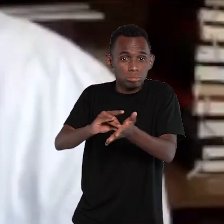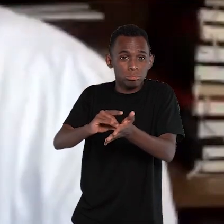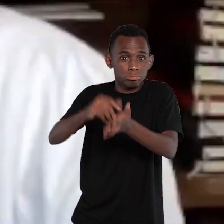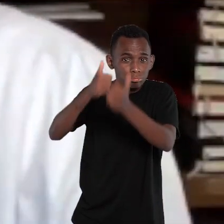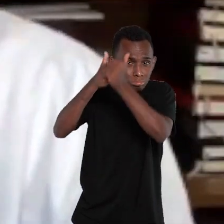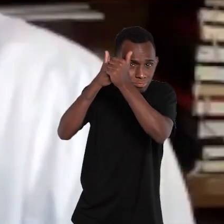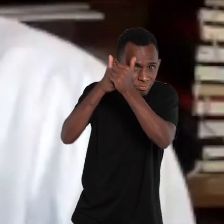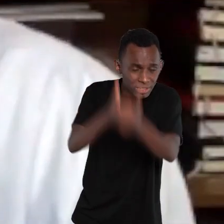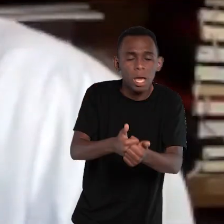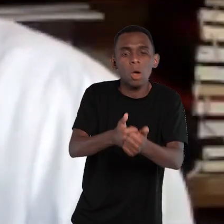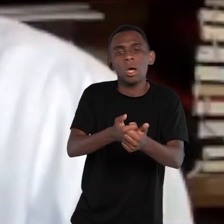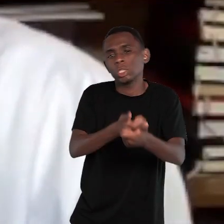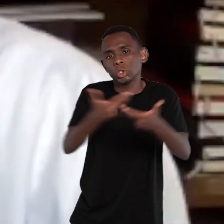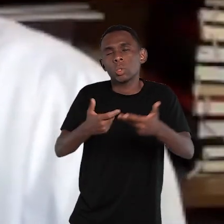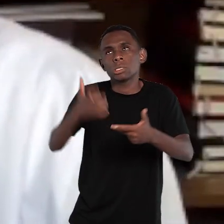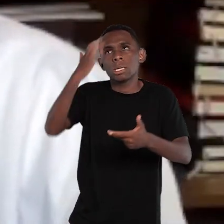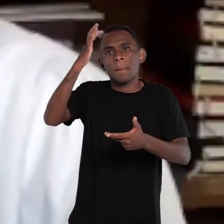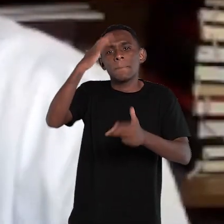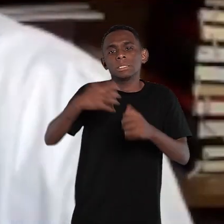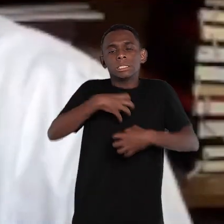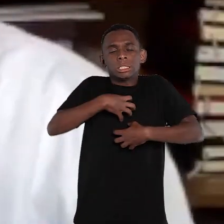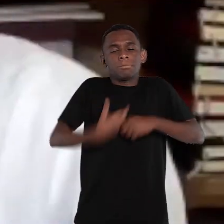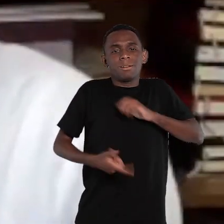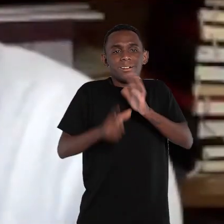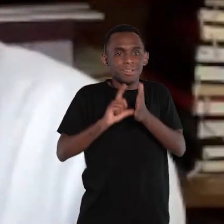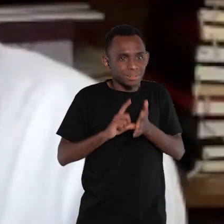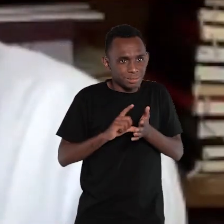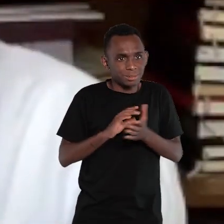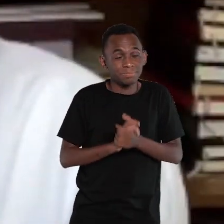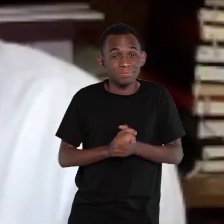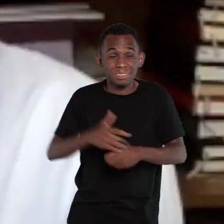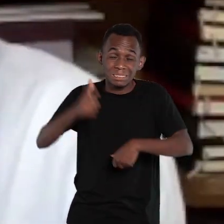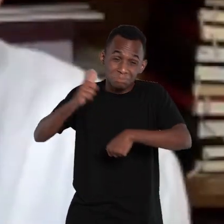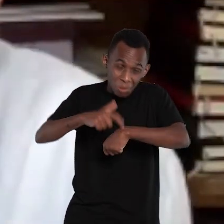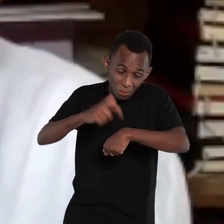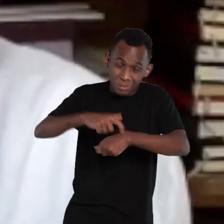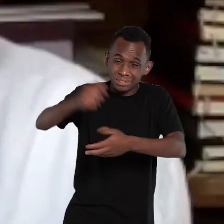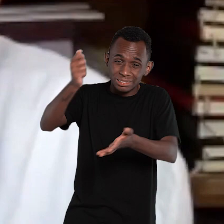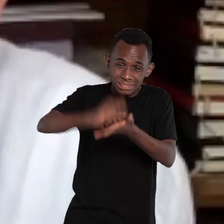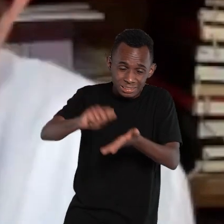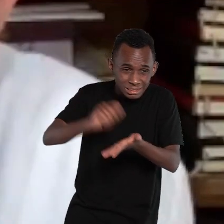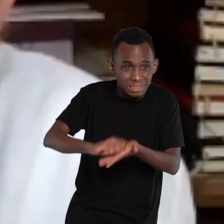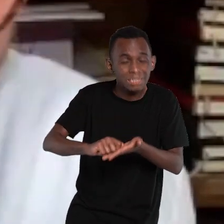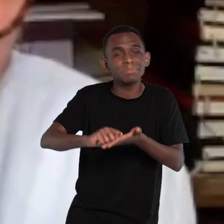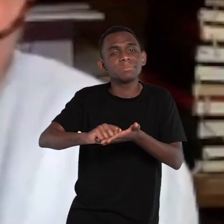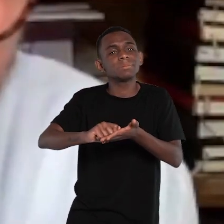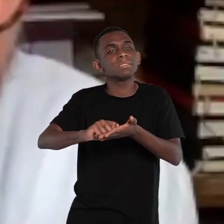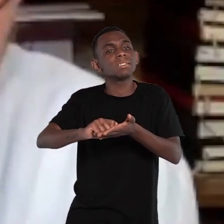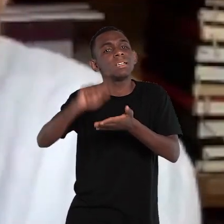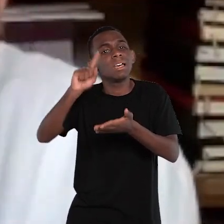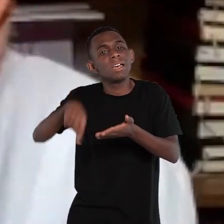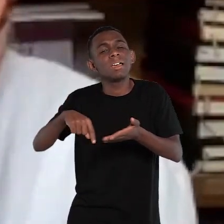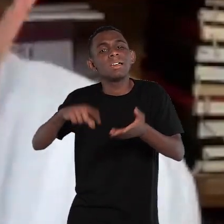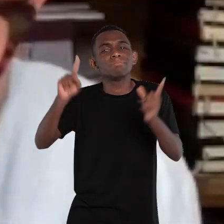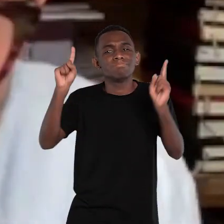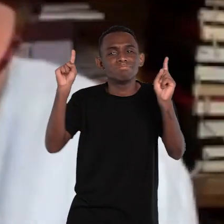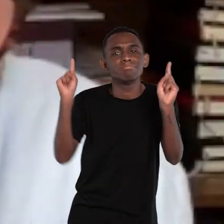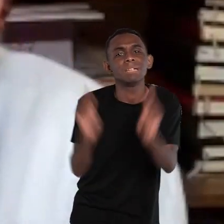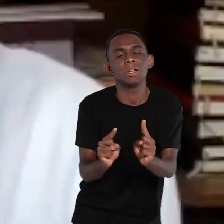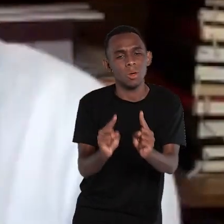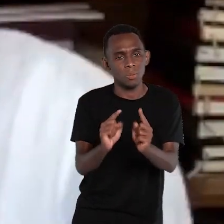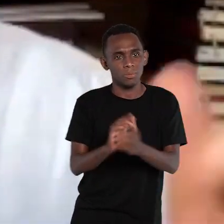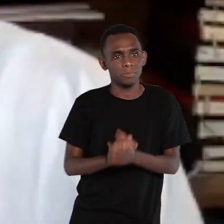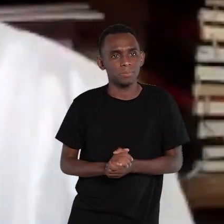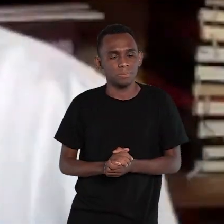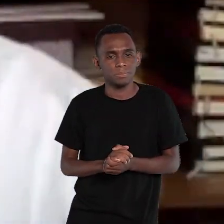a ponto de levá-lo para frente dessa página ou dessa tela. Na hora que você põe, é sempre menor, é sempre com menos